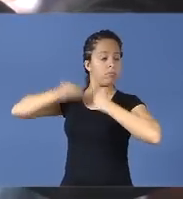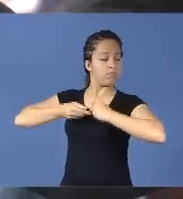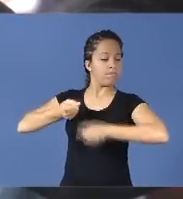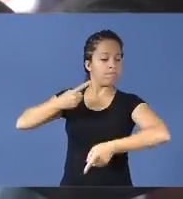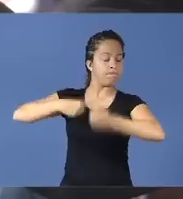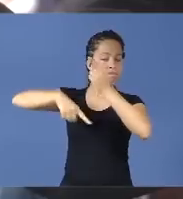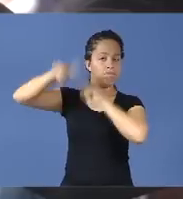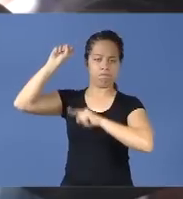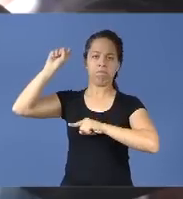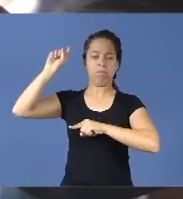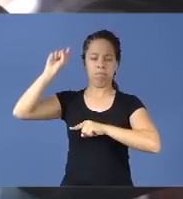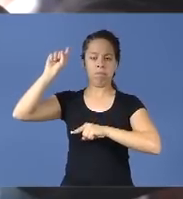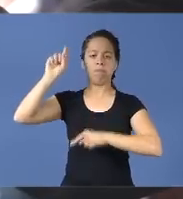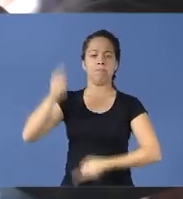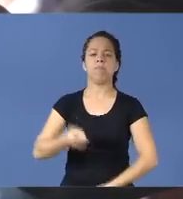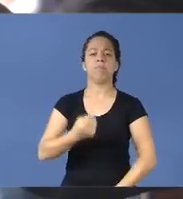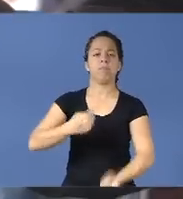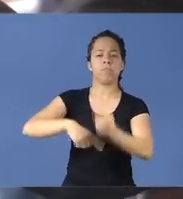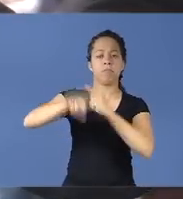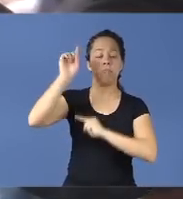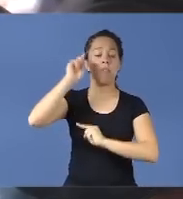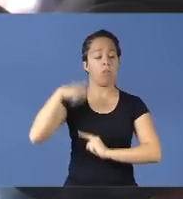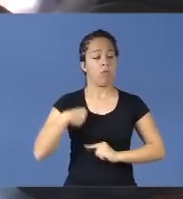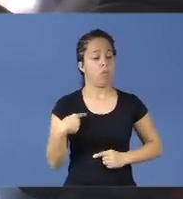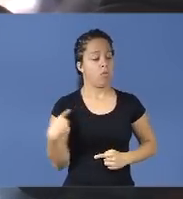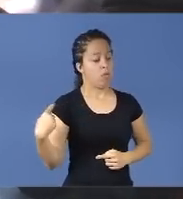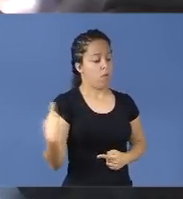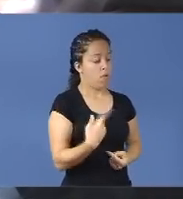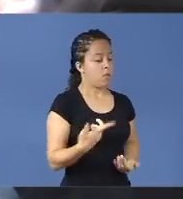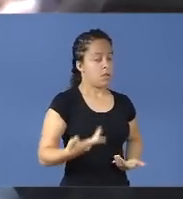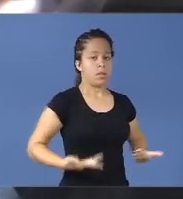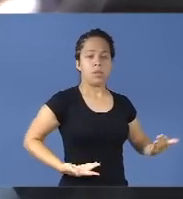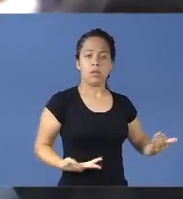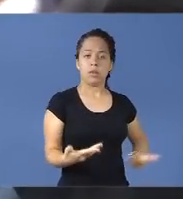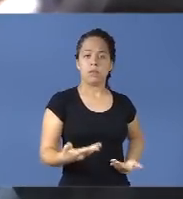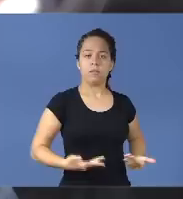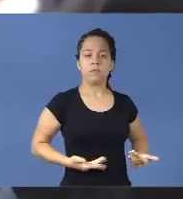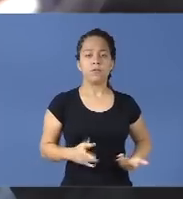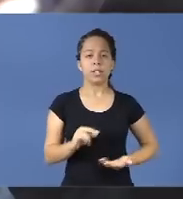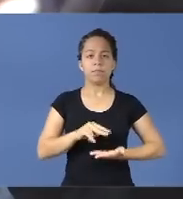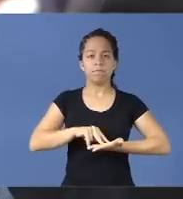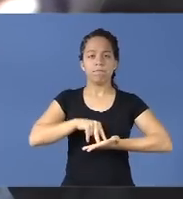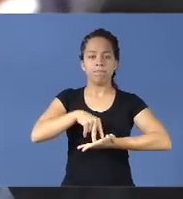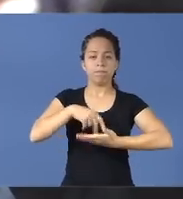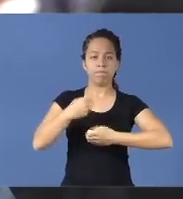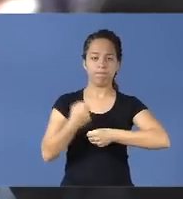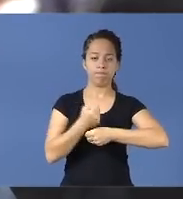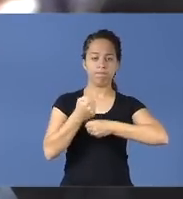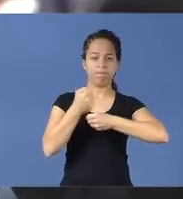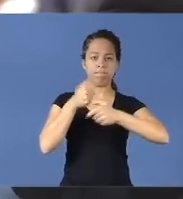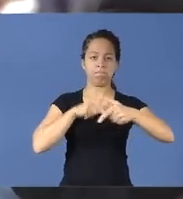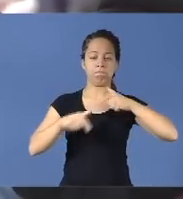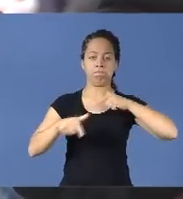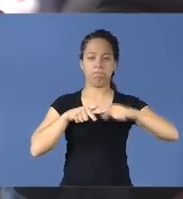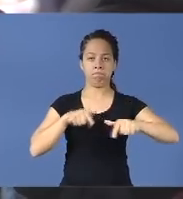prosperar e nós, seus servos, nos levantaremos e